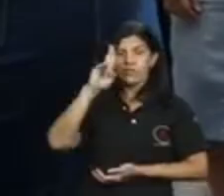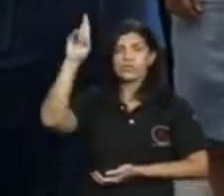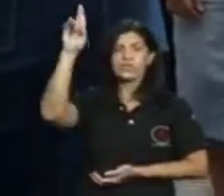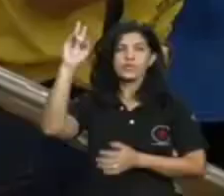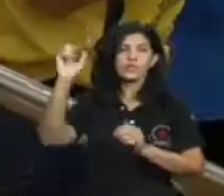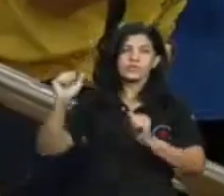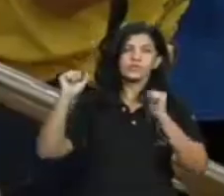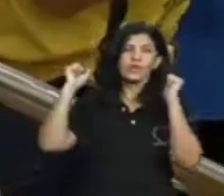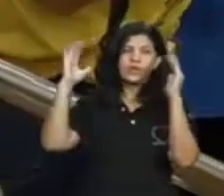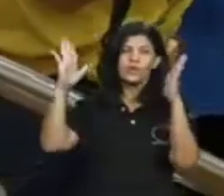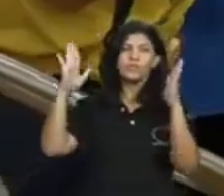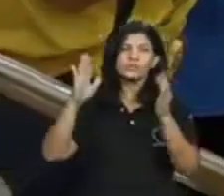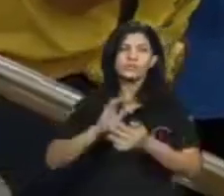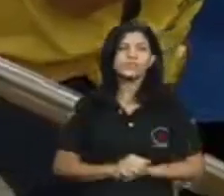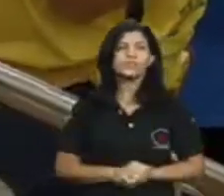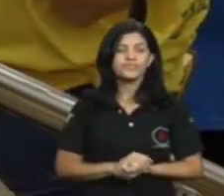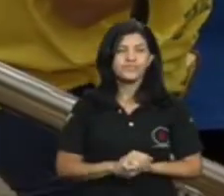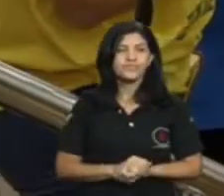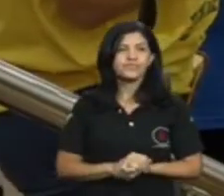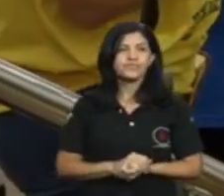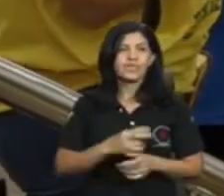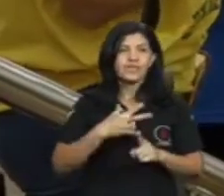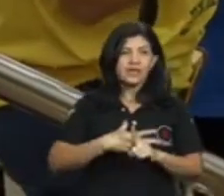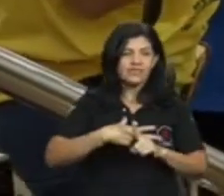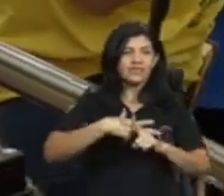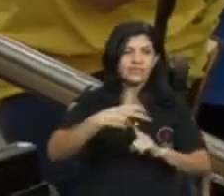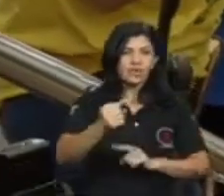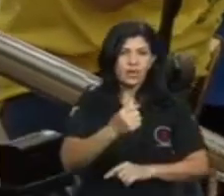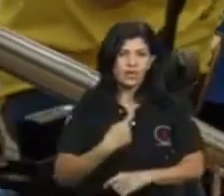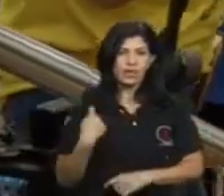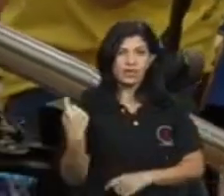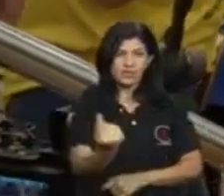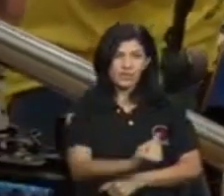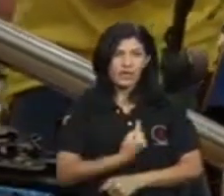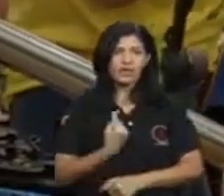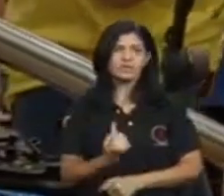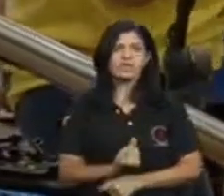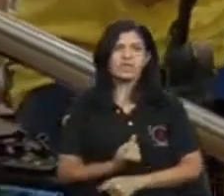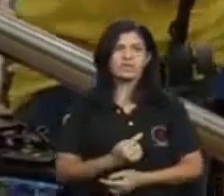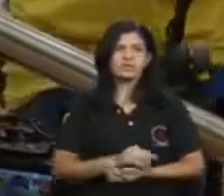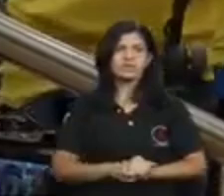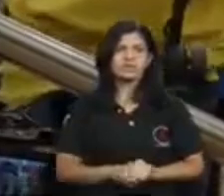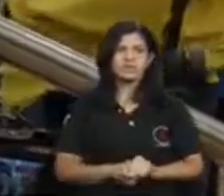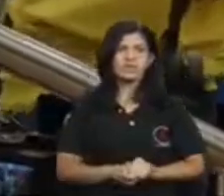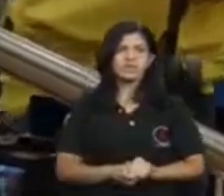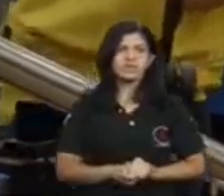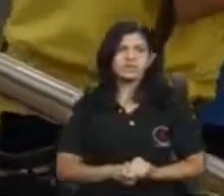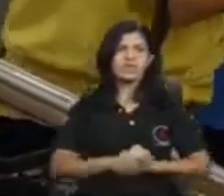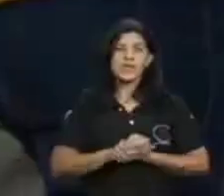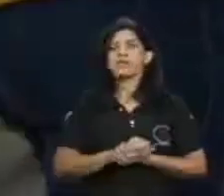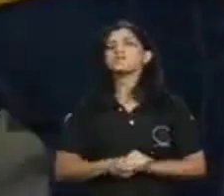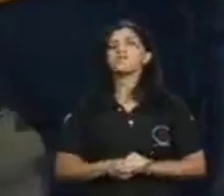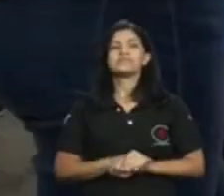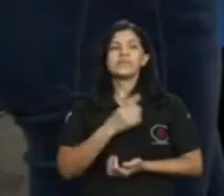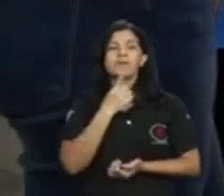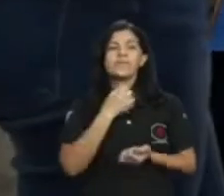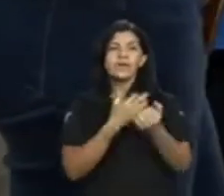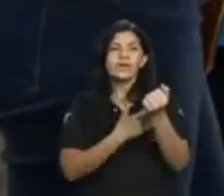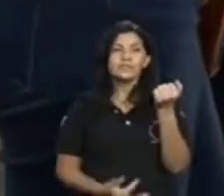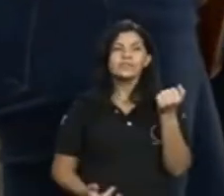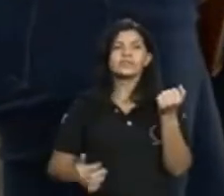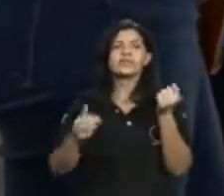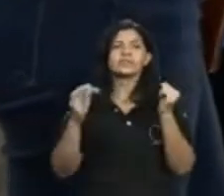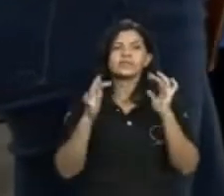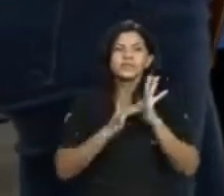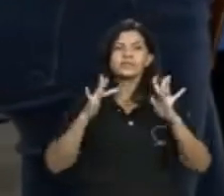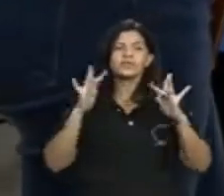honrando, e a vitória é nossa! Pelo sangue de